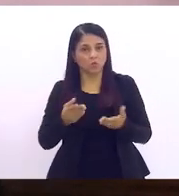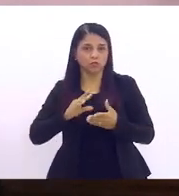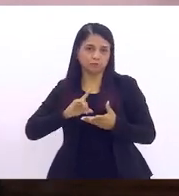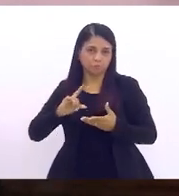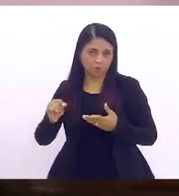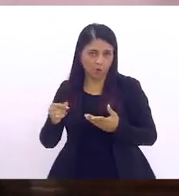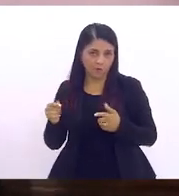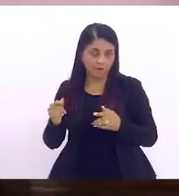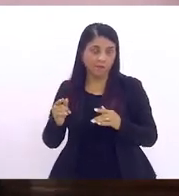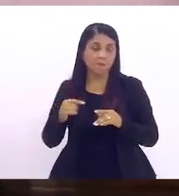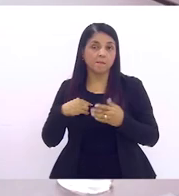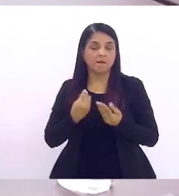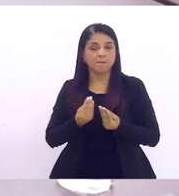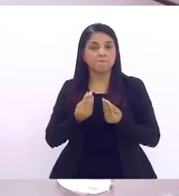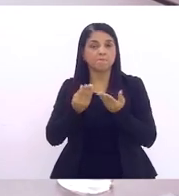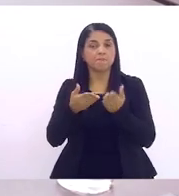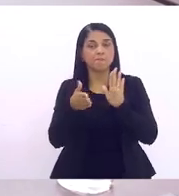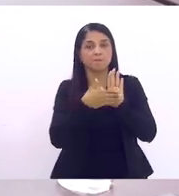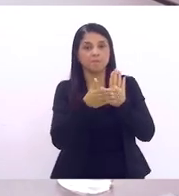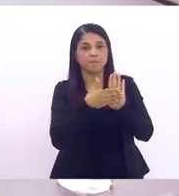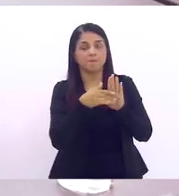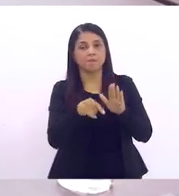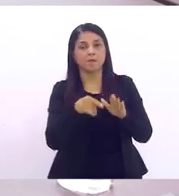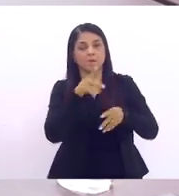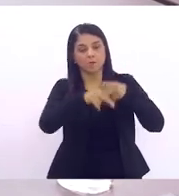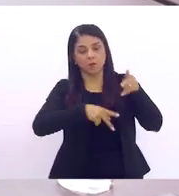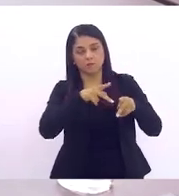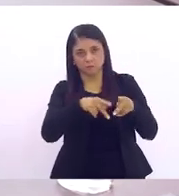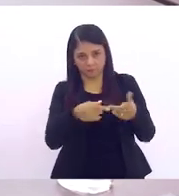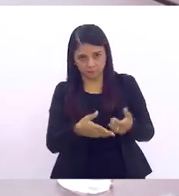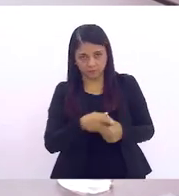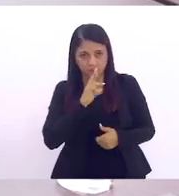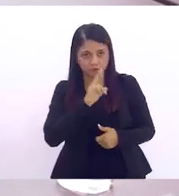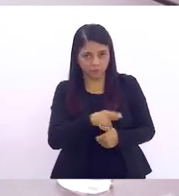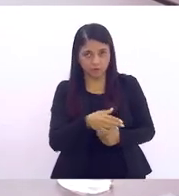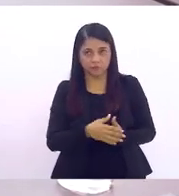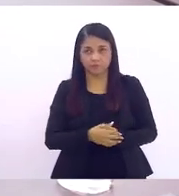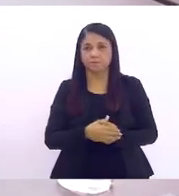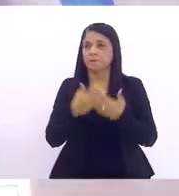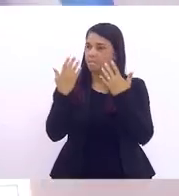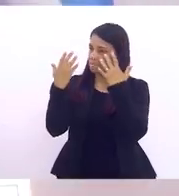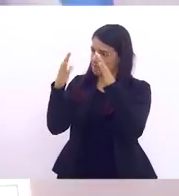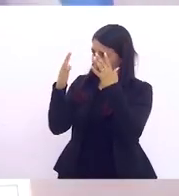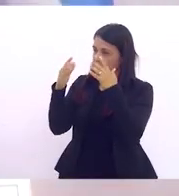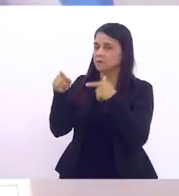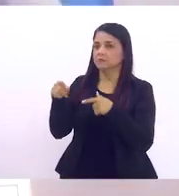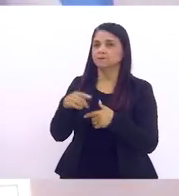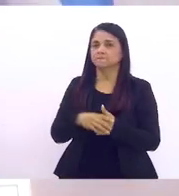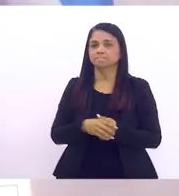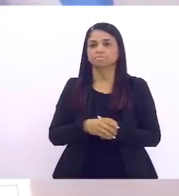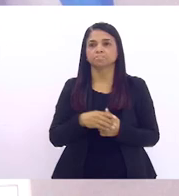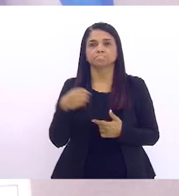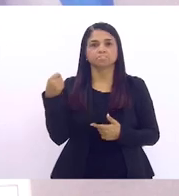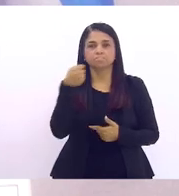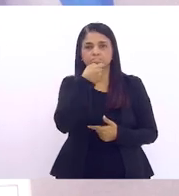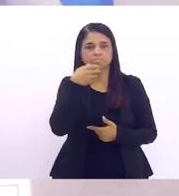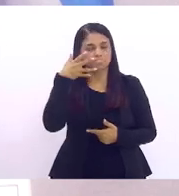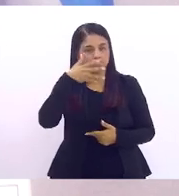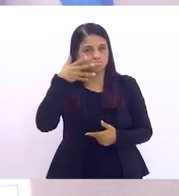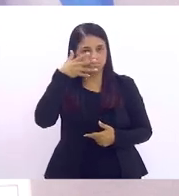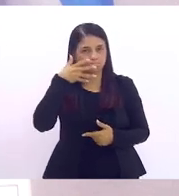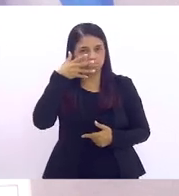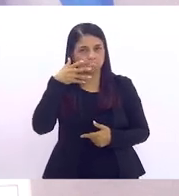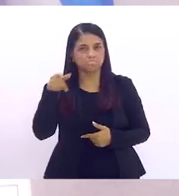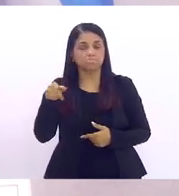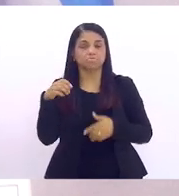proposição para entregar pra população daquela região né especialmente Parabéns Parabéns doutor passar a palavra agora para